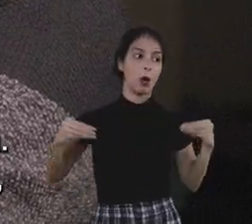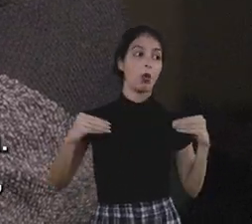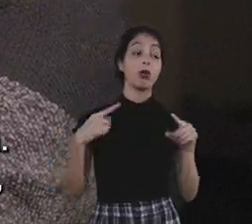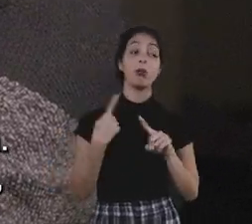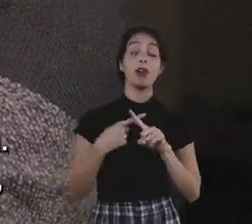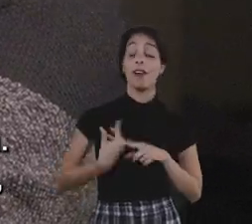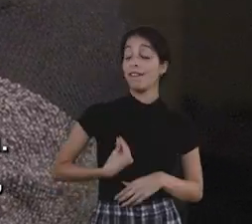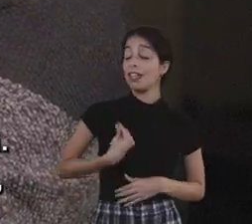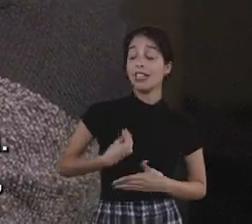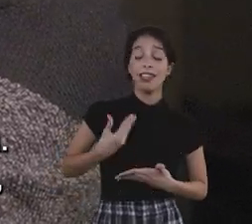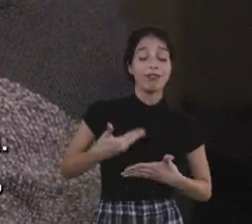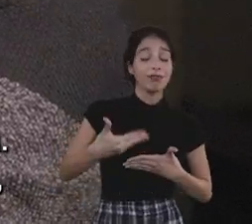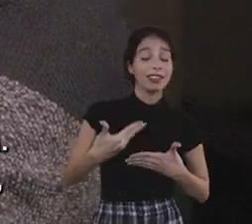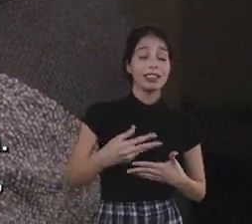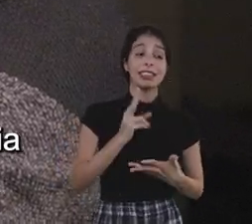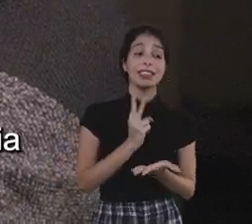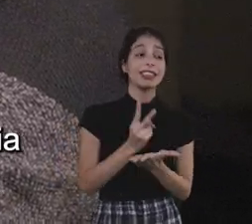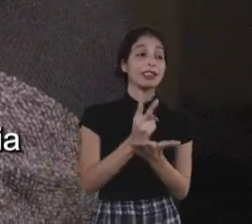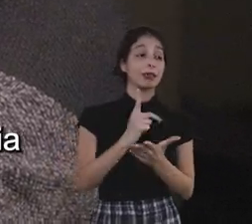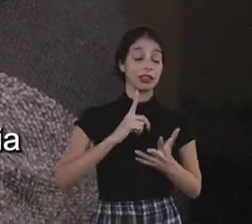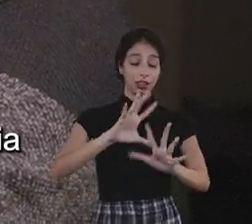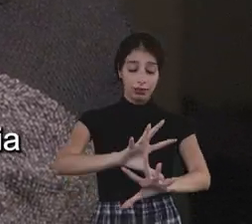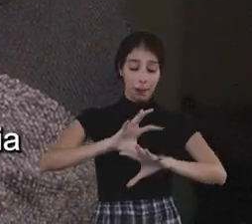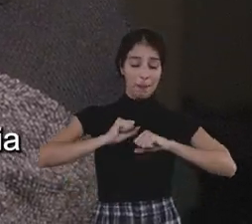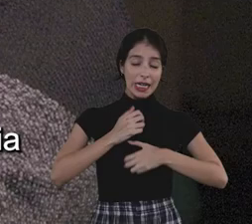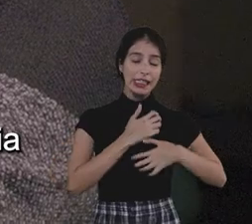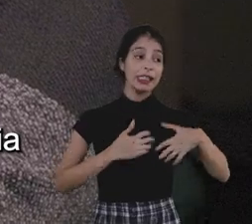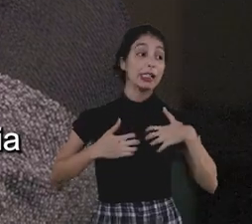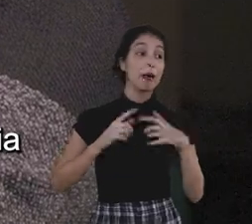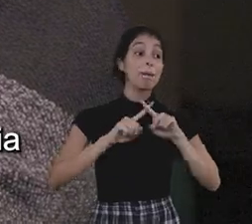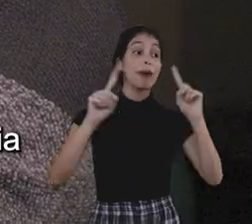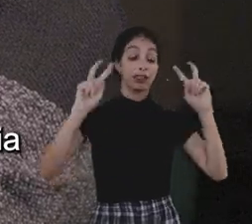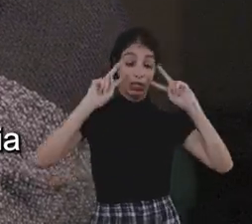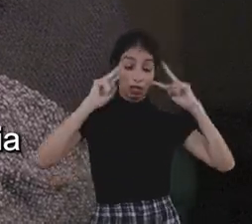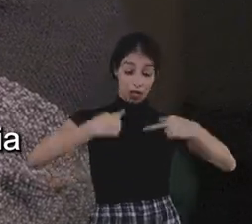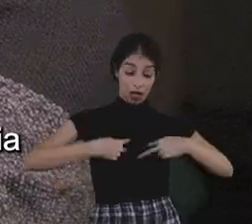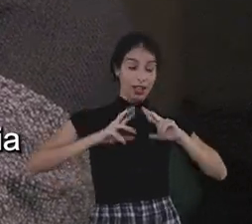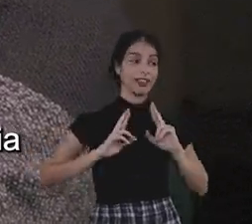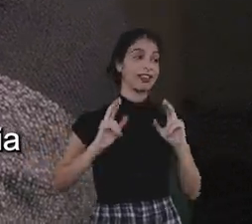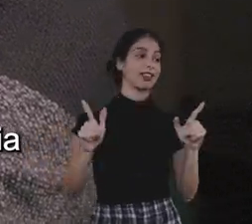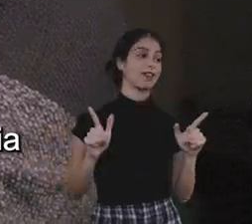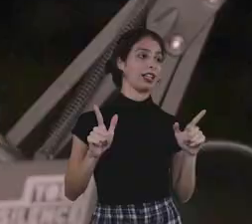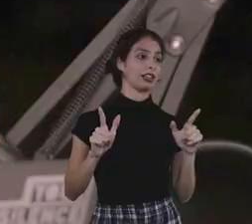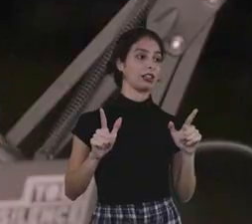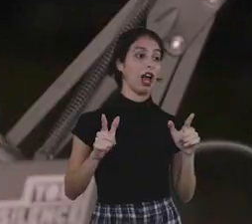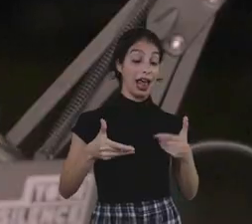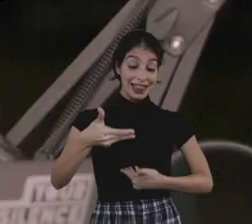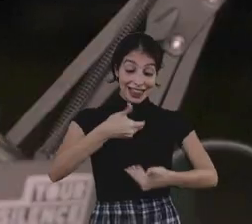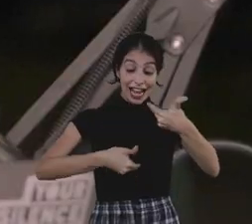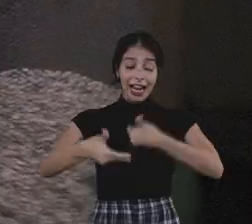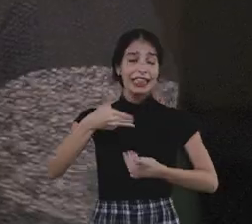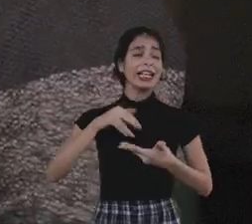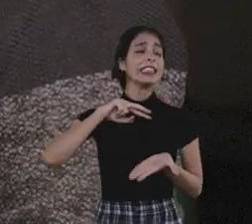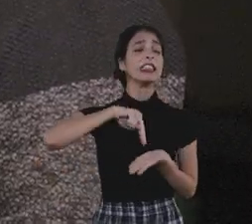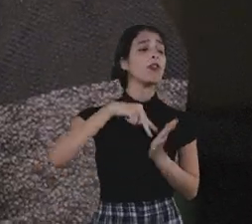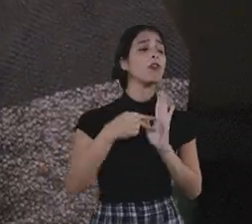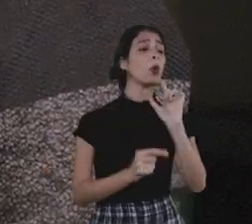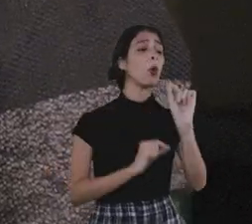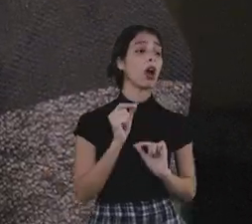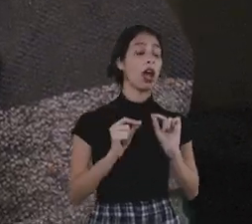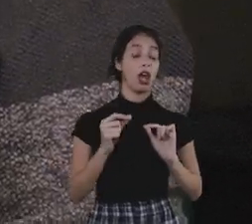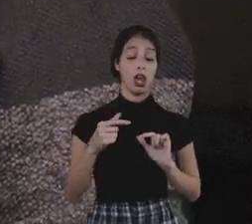a angústia de viver não nos abandona mas a gente muda a forma de perceber a própria dor sim então tratar é